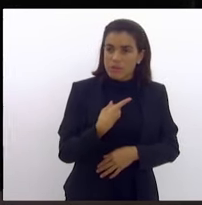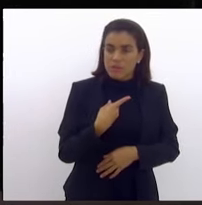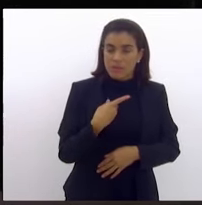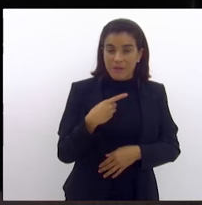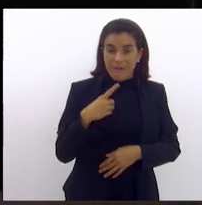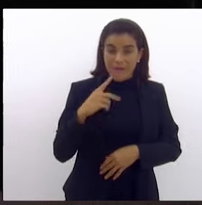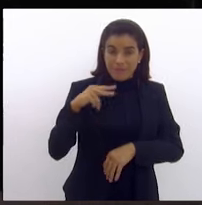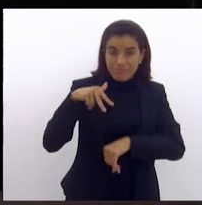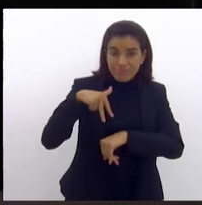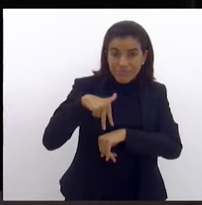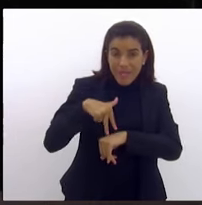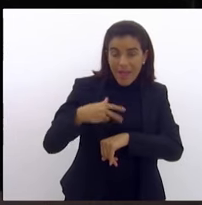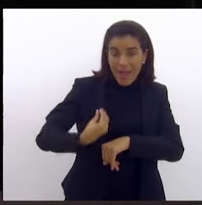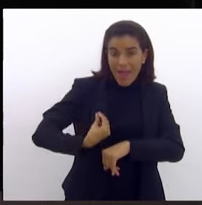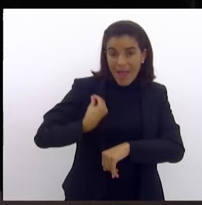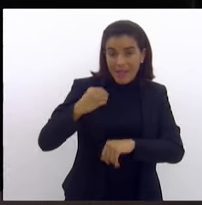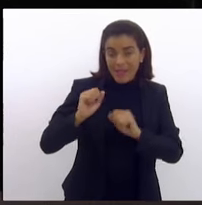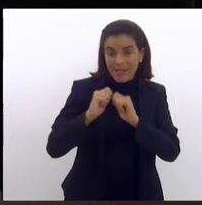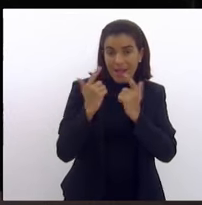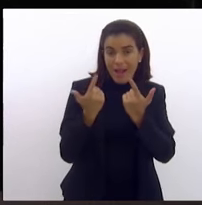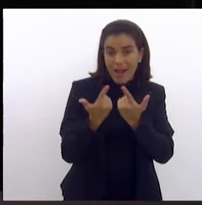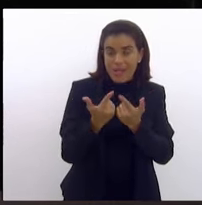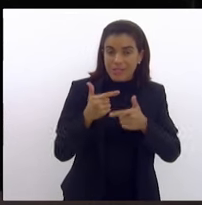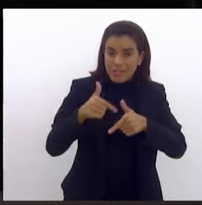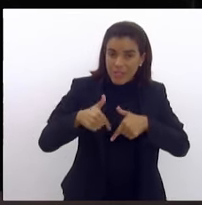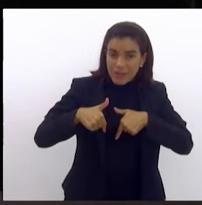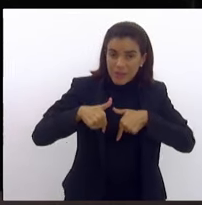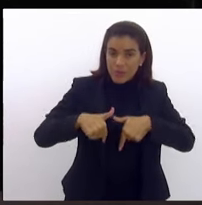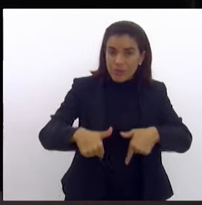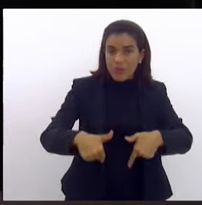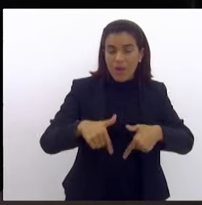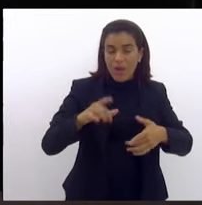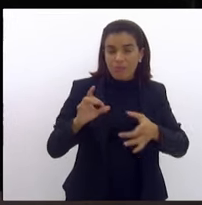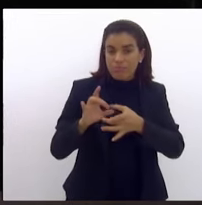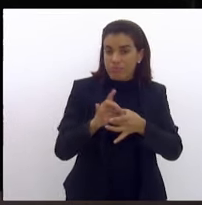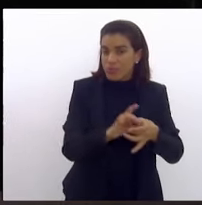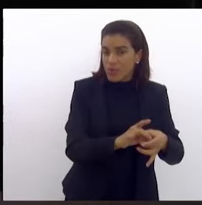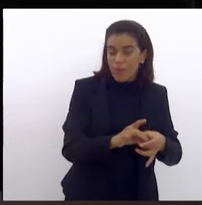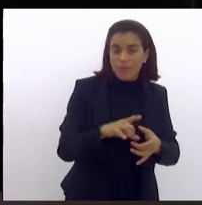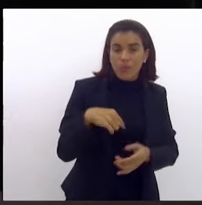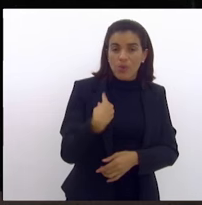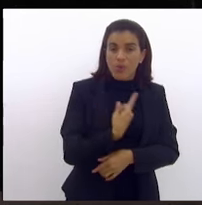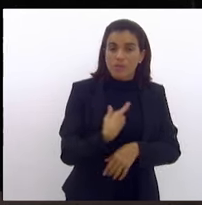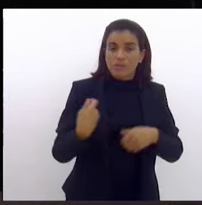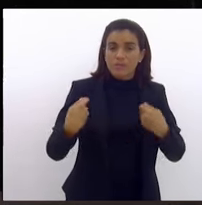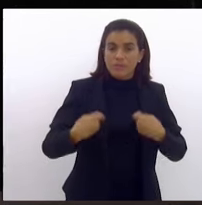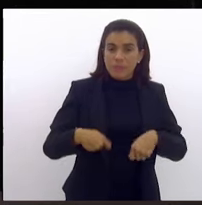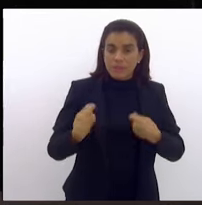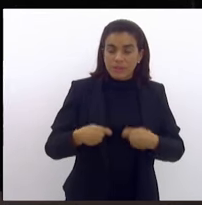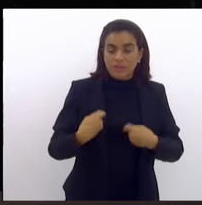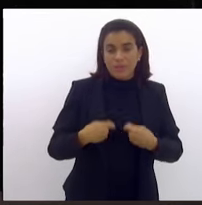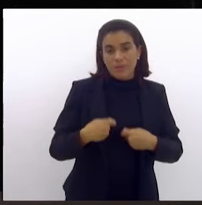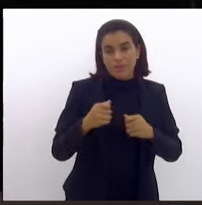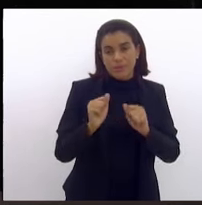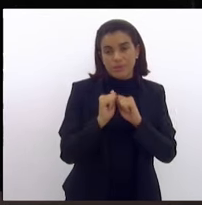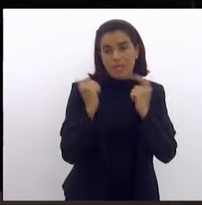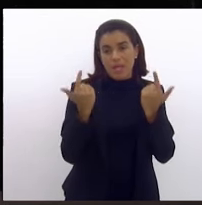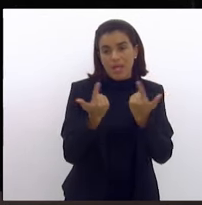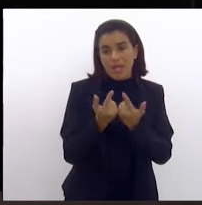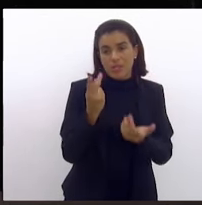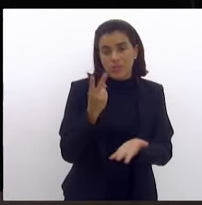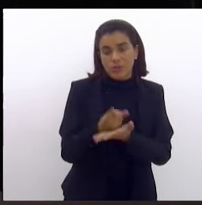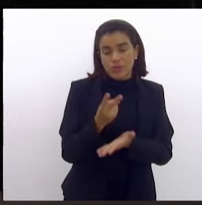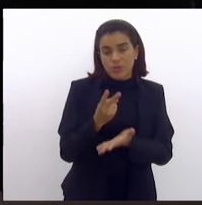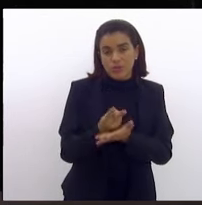estar aqui e atuar no sentido de que nós precisamos que esta casa